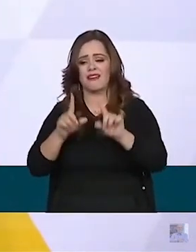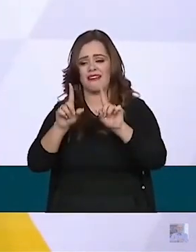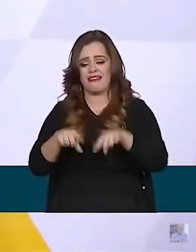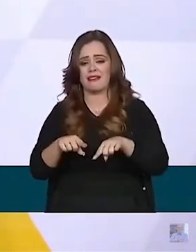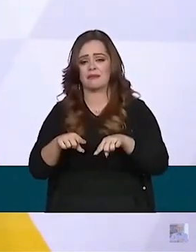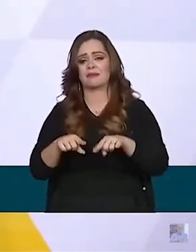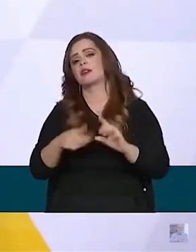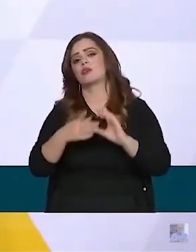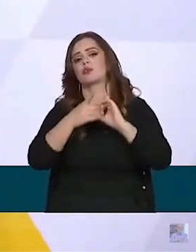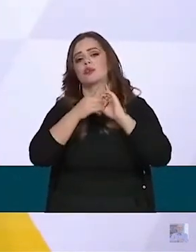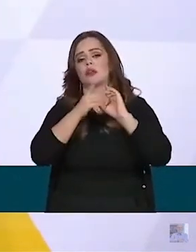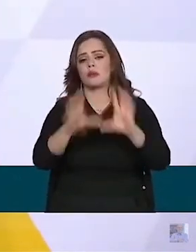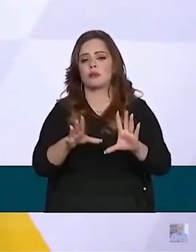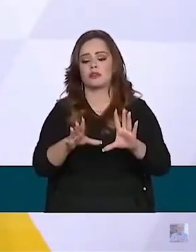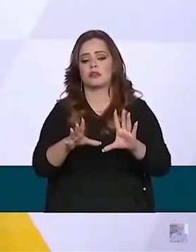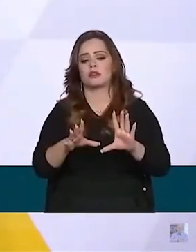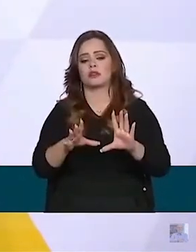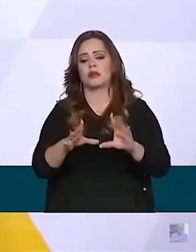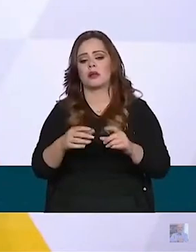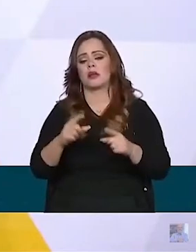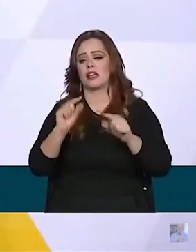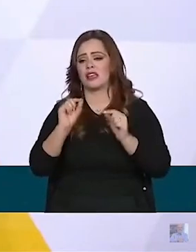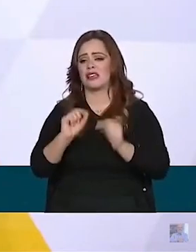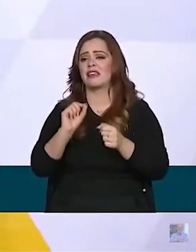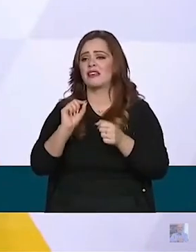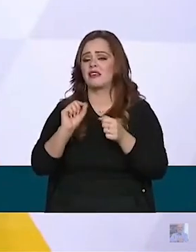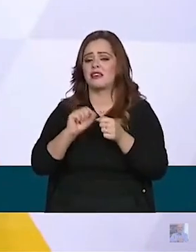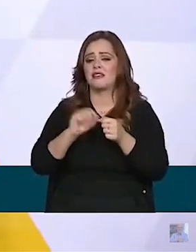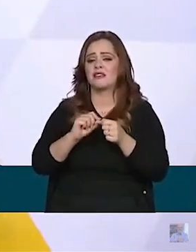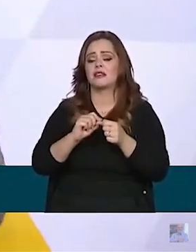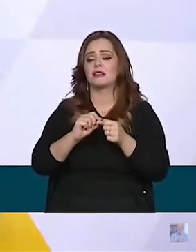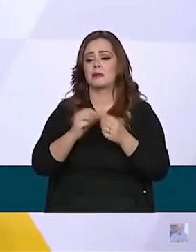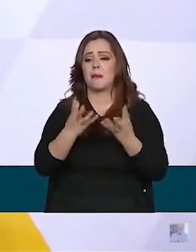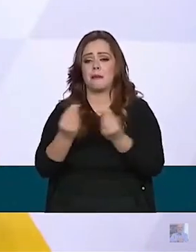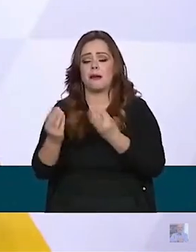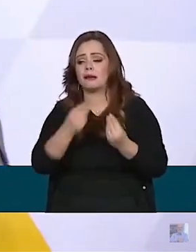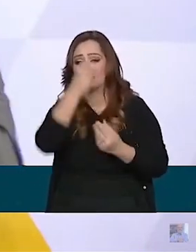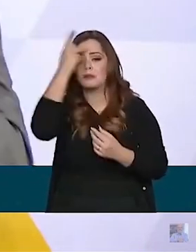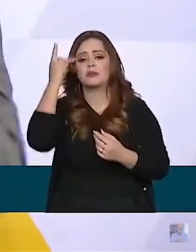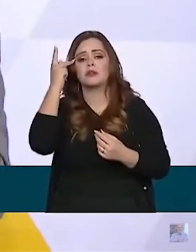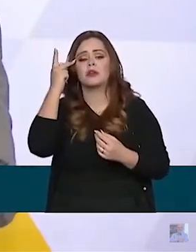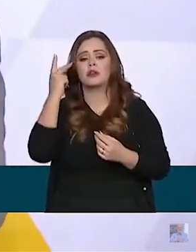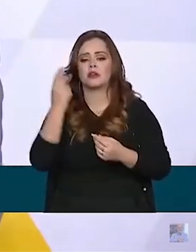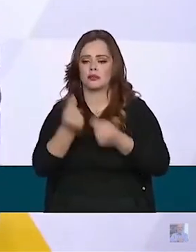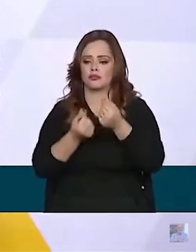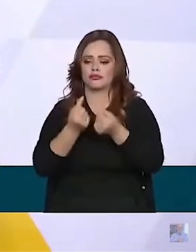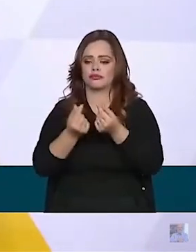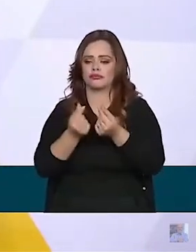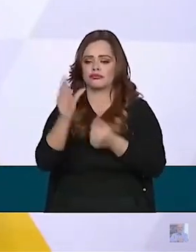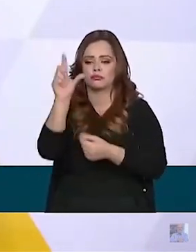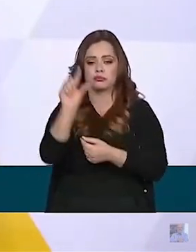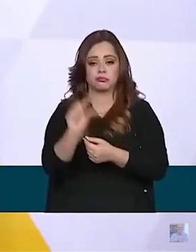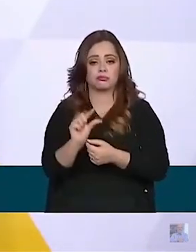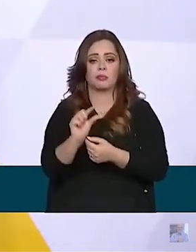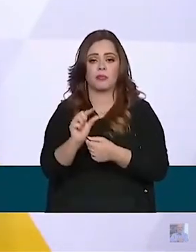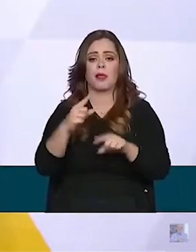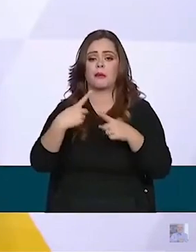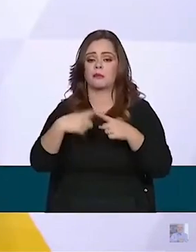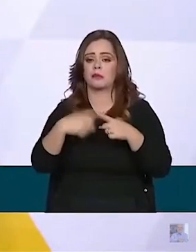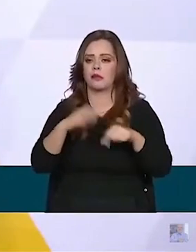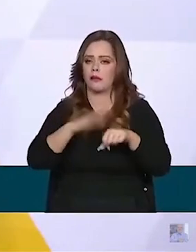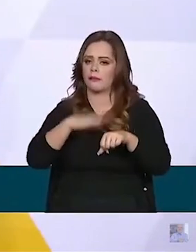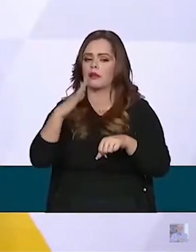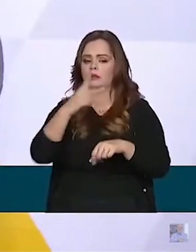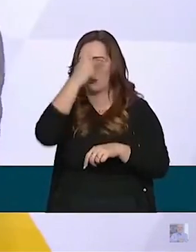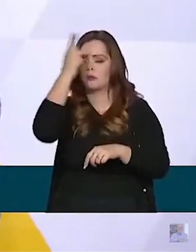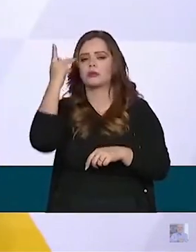mais democrática, a transição que participou mais gente e a transição que custou menos dinheiro, porque a mais da metade